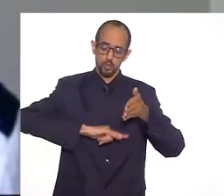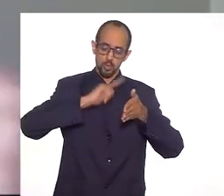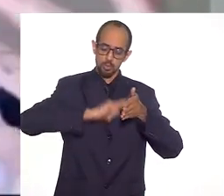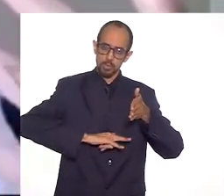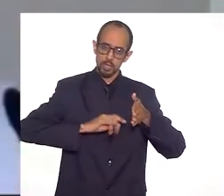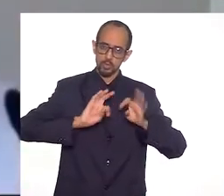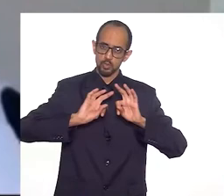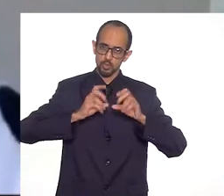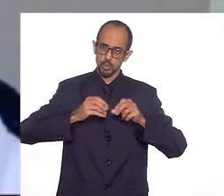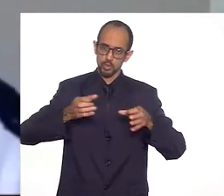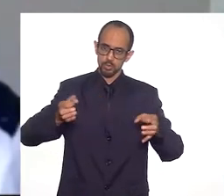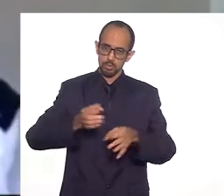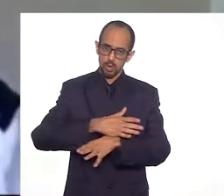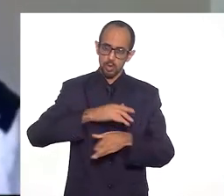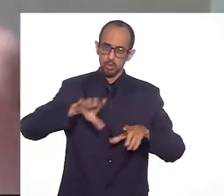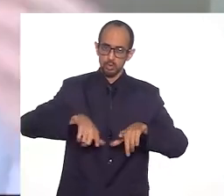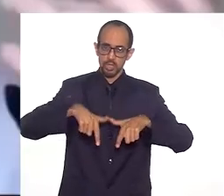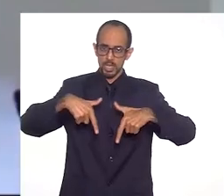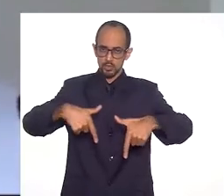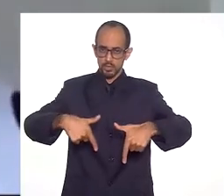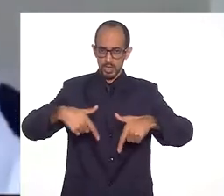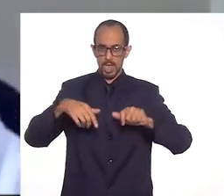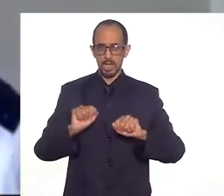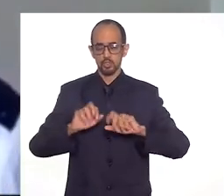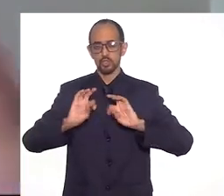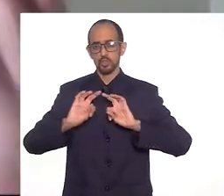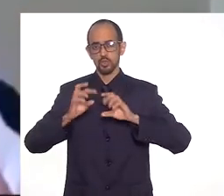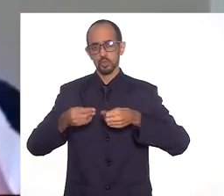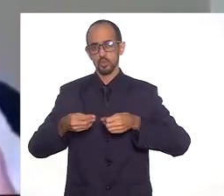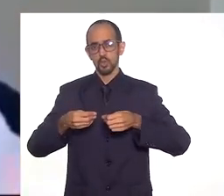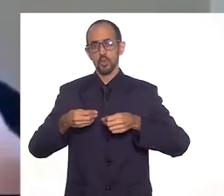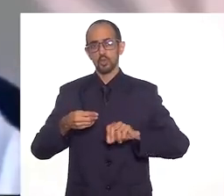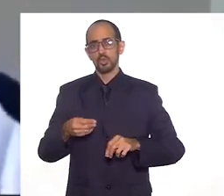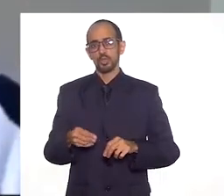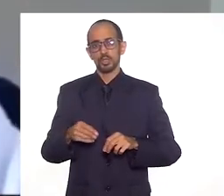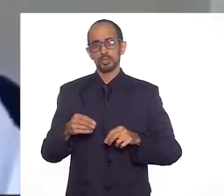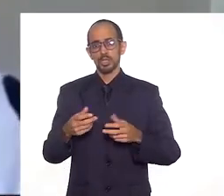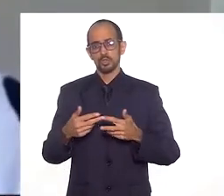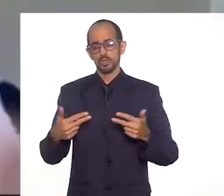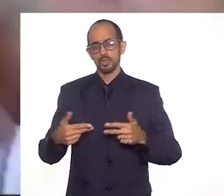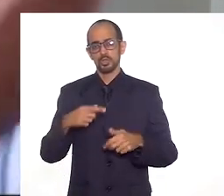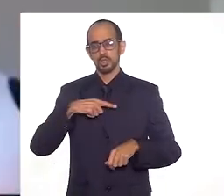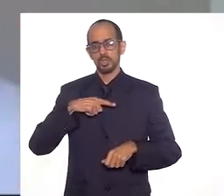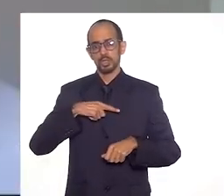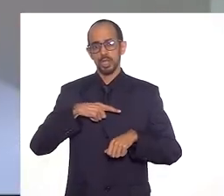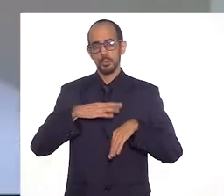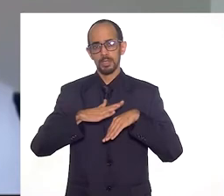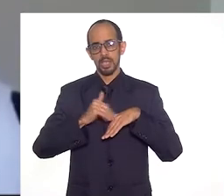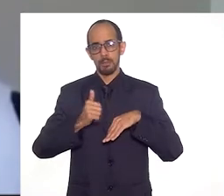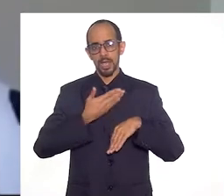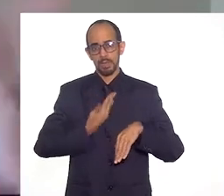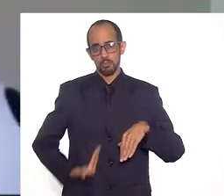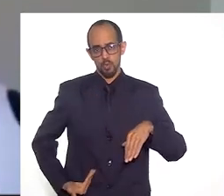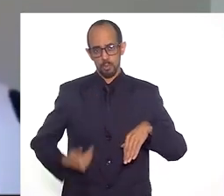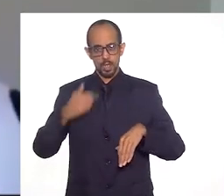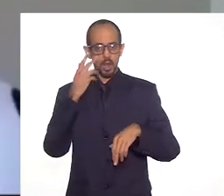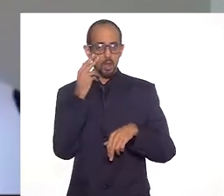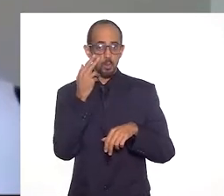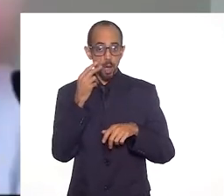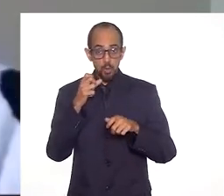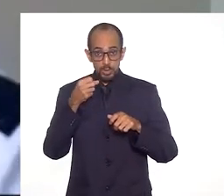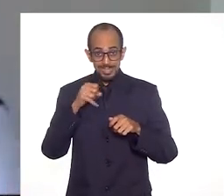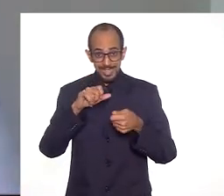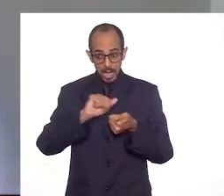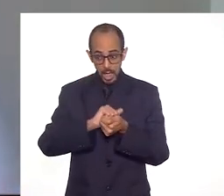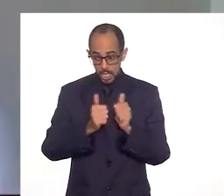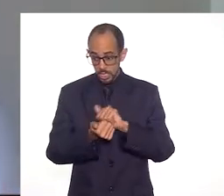aquelas documentações, todos aqueles certificados, todas aquelas questões de uma chamada pública normal